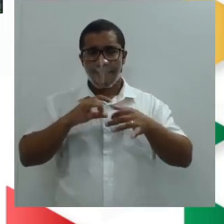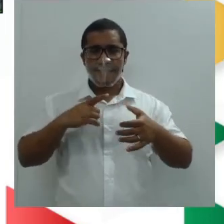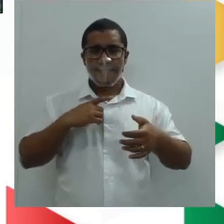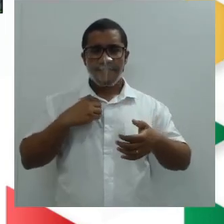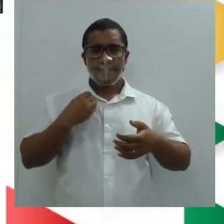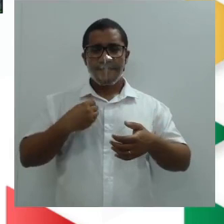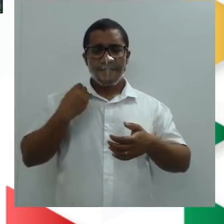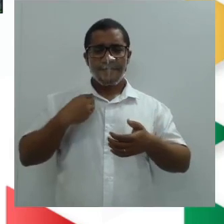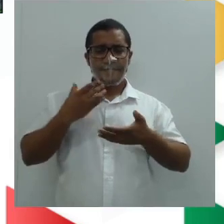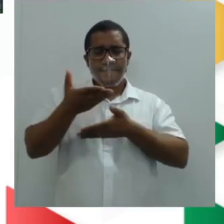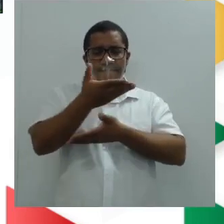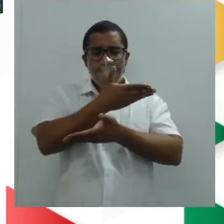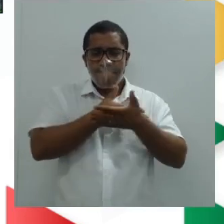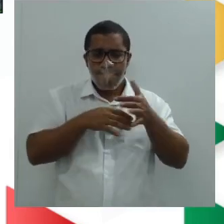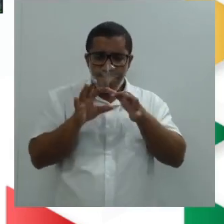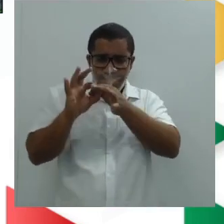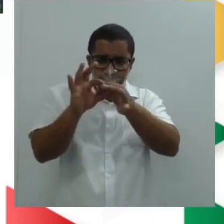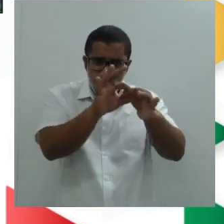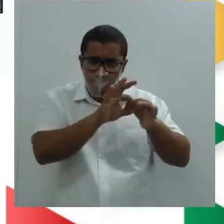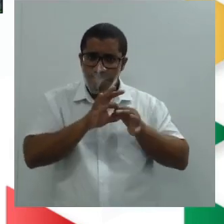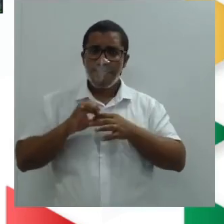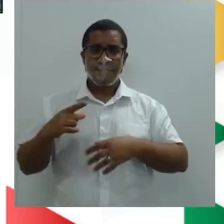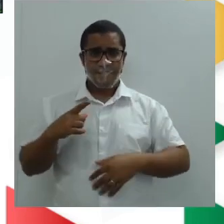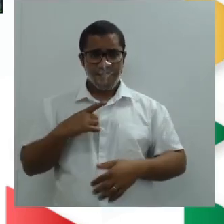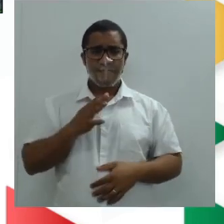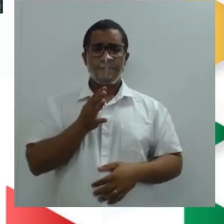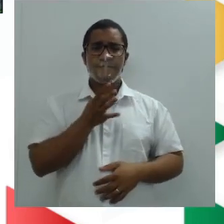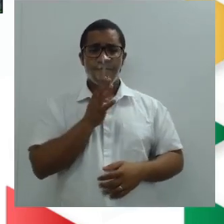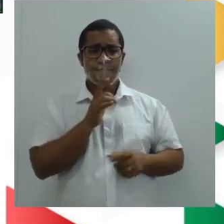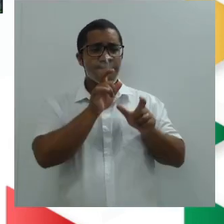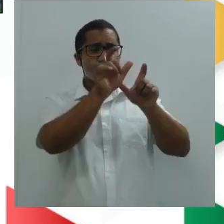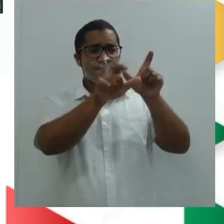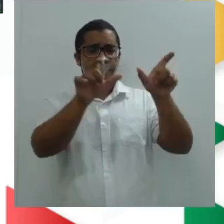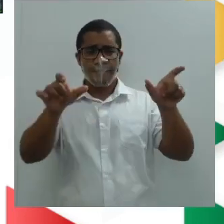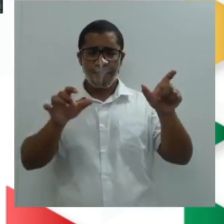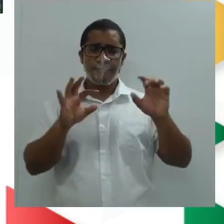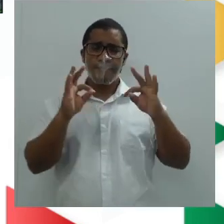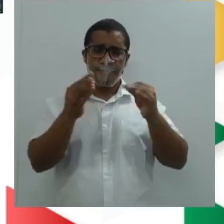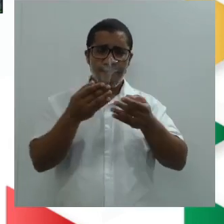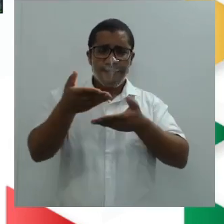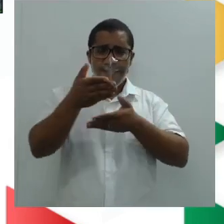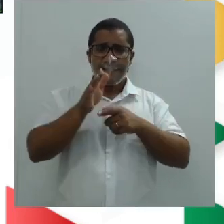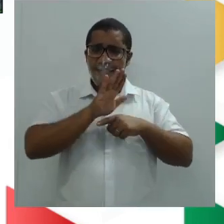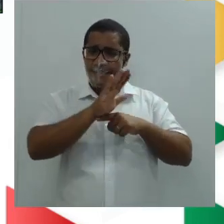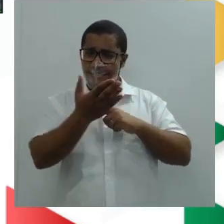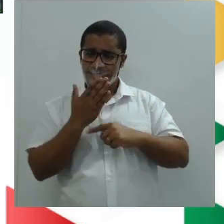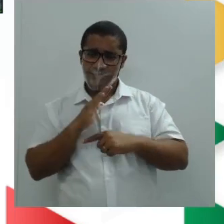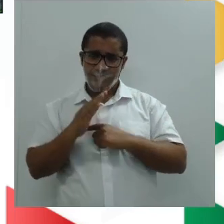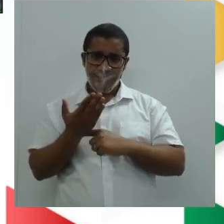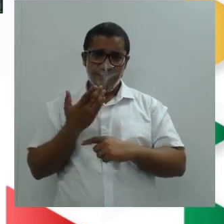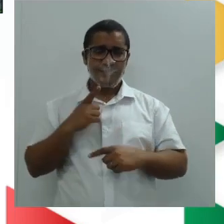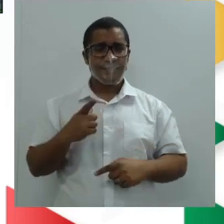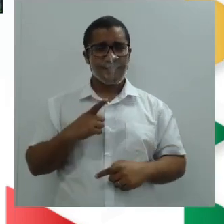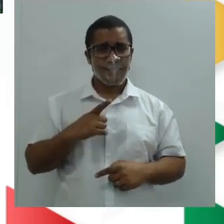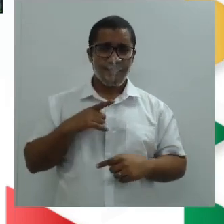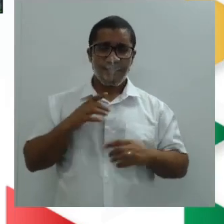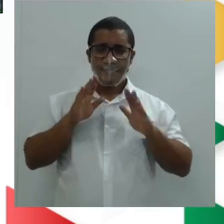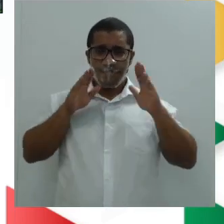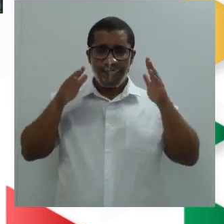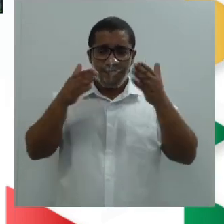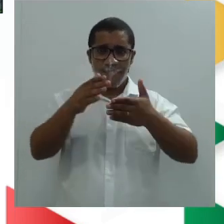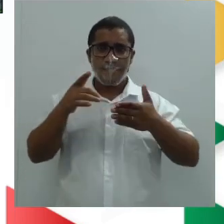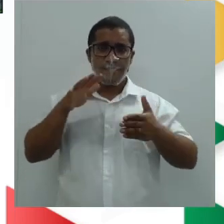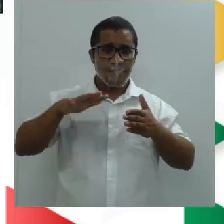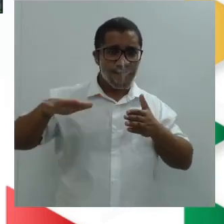forma mais comunitária, né? Todos se conhecem, se ajudam, tem por finalidade o bem